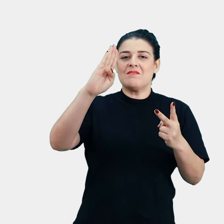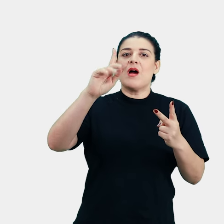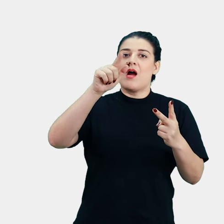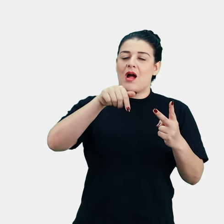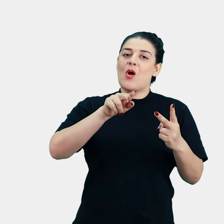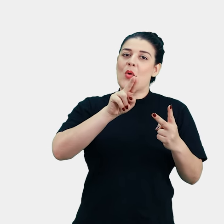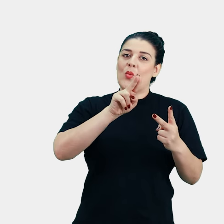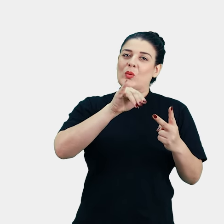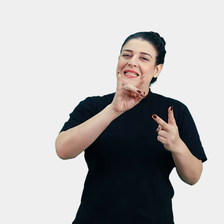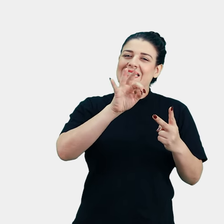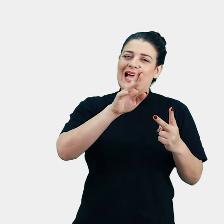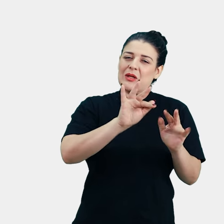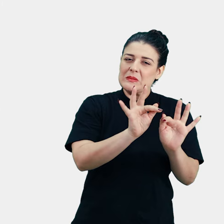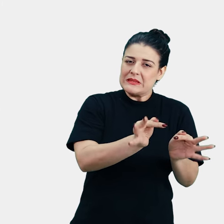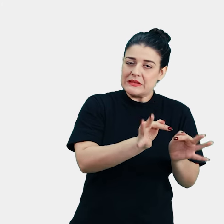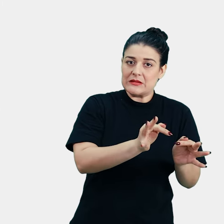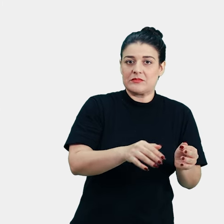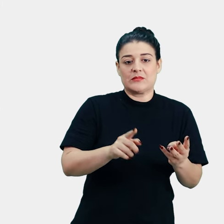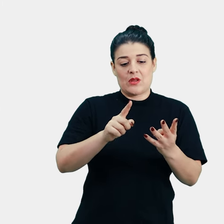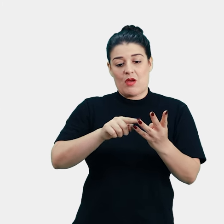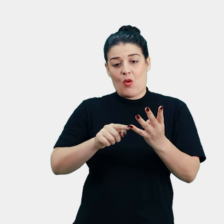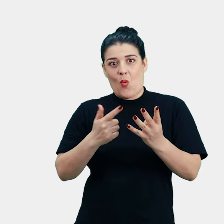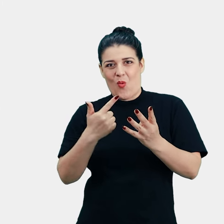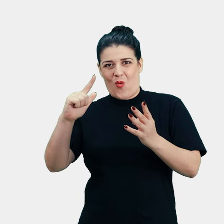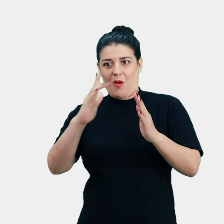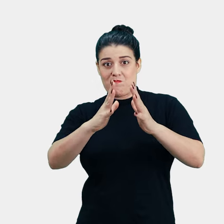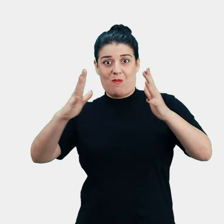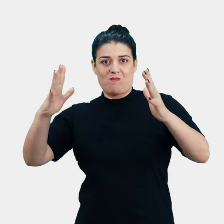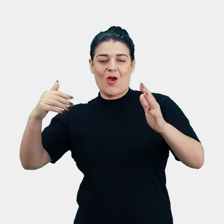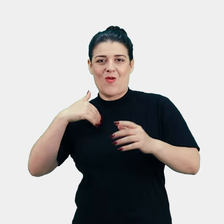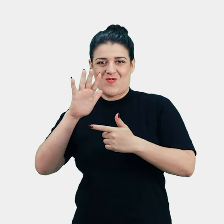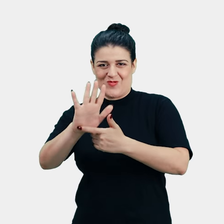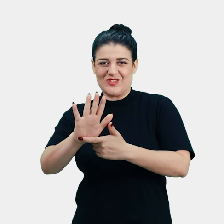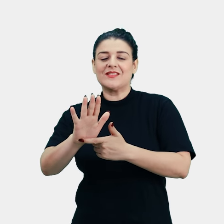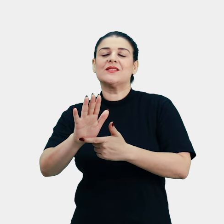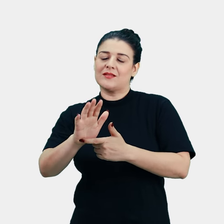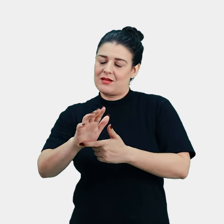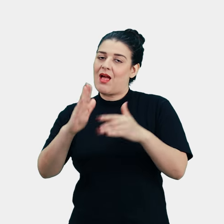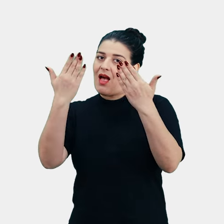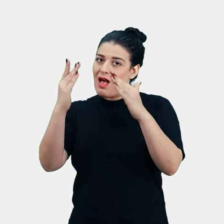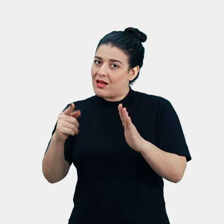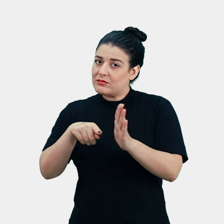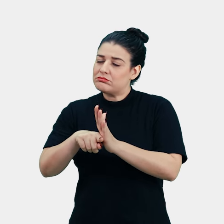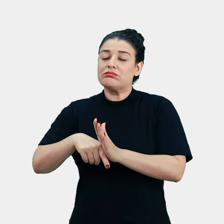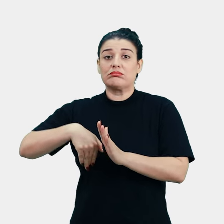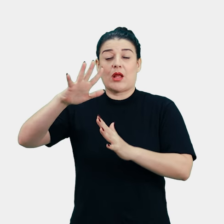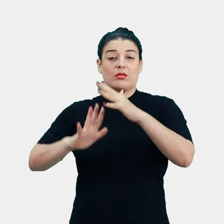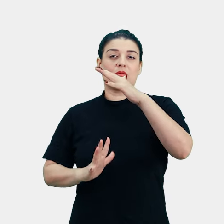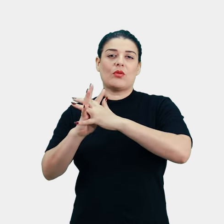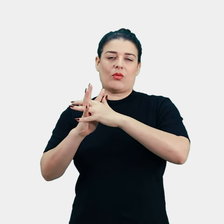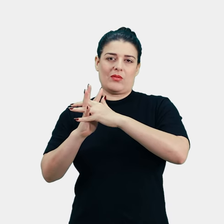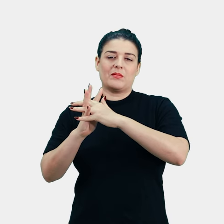resolução unitária. E o TOF, o Orbitrap, o FTICR são analisadores de alta